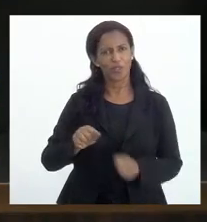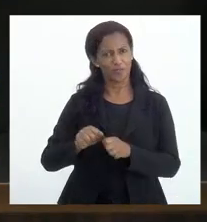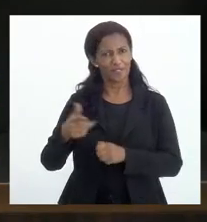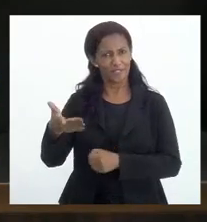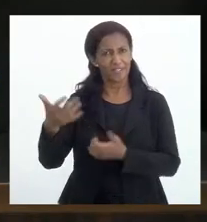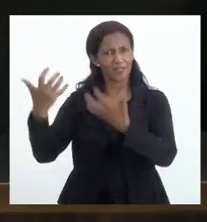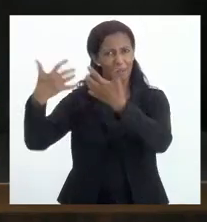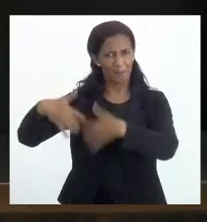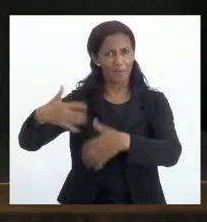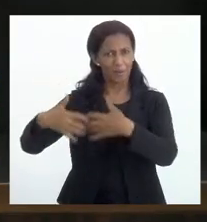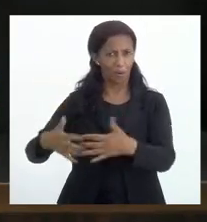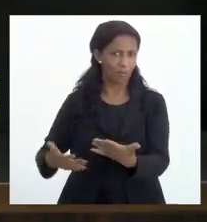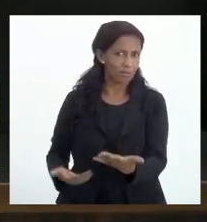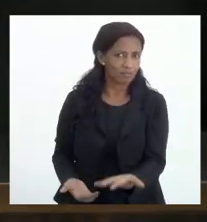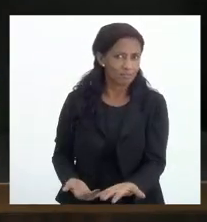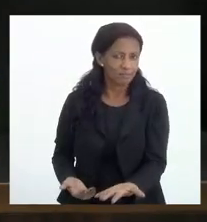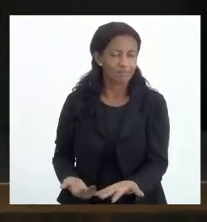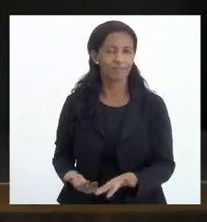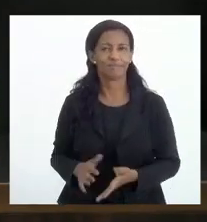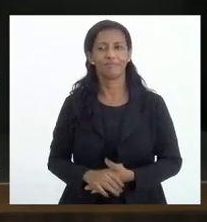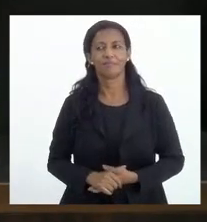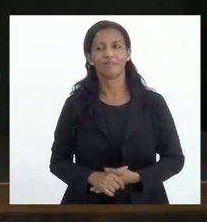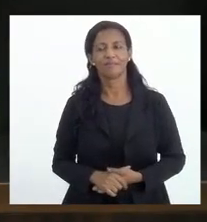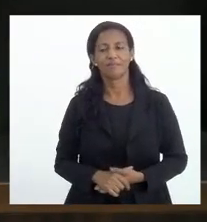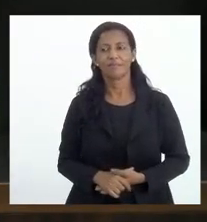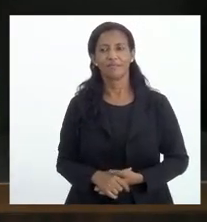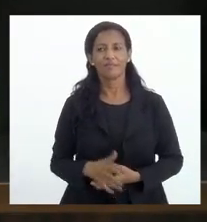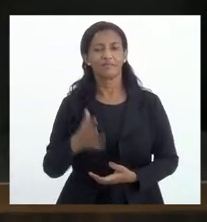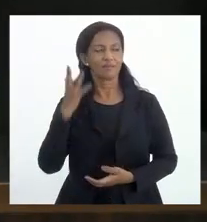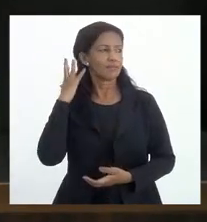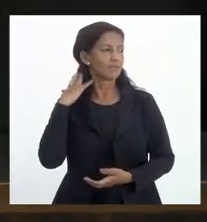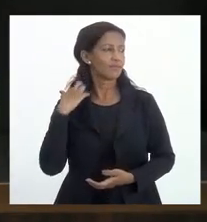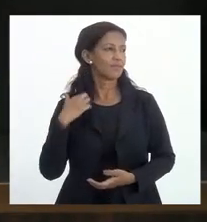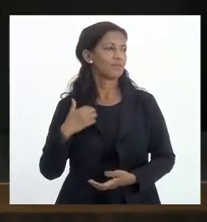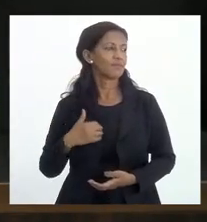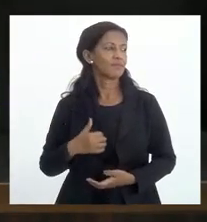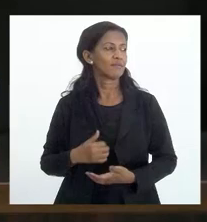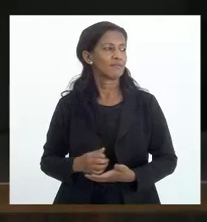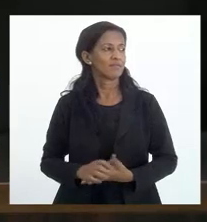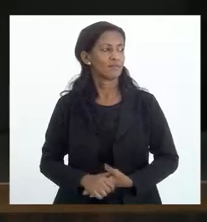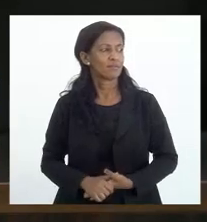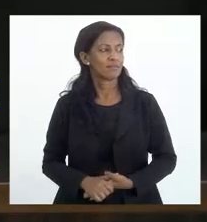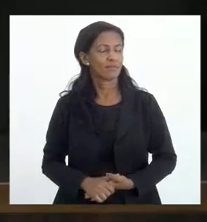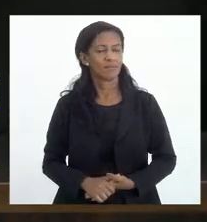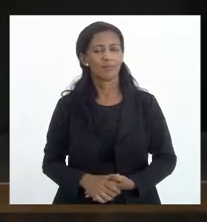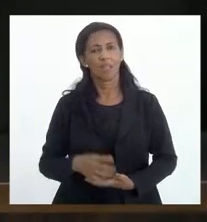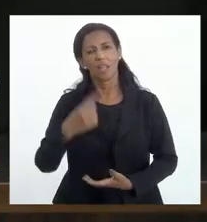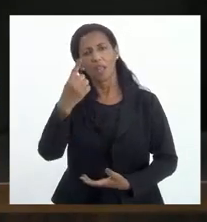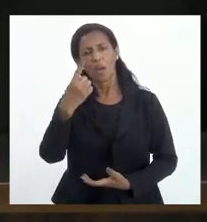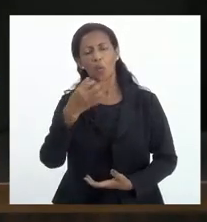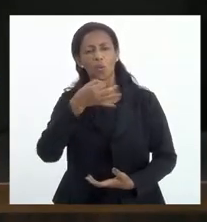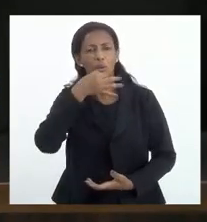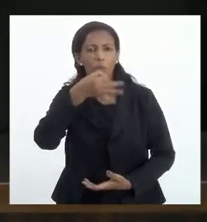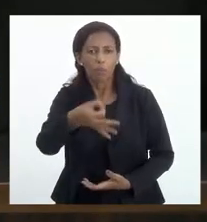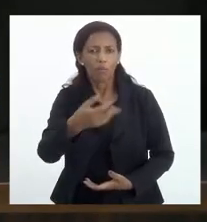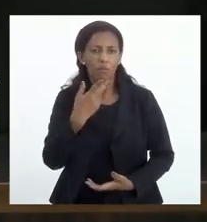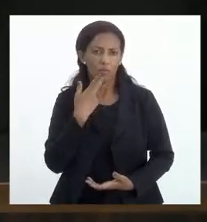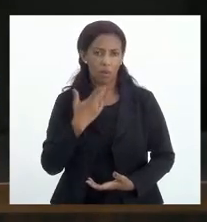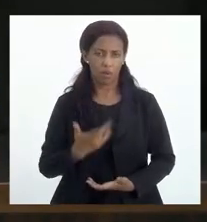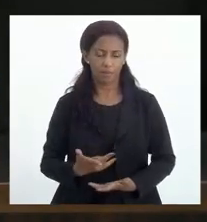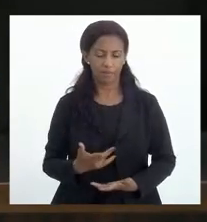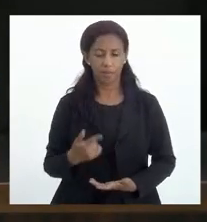Petrópolis, não é isso, prefeito? Então, dito isso, é a única observação que eu queria fazer. Eu pergunto